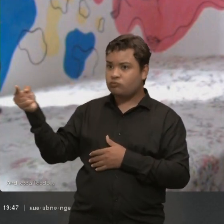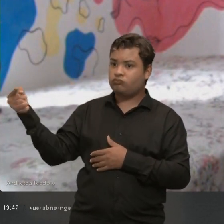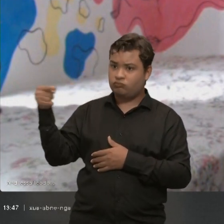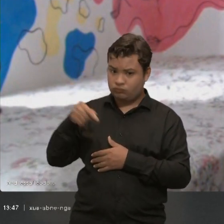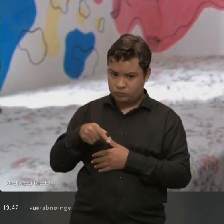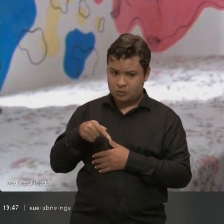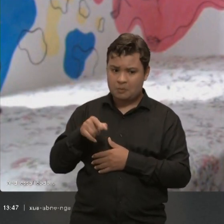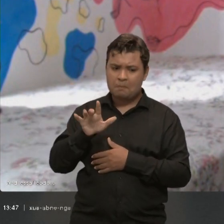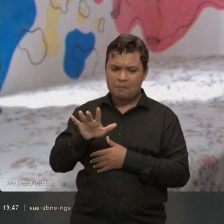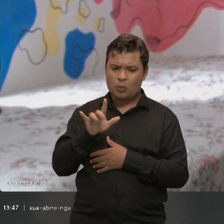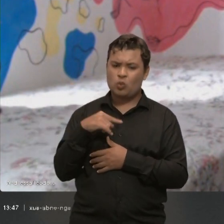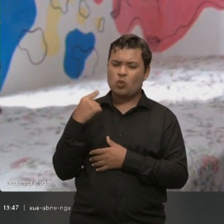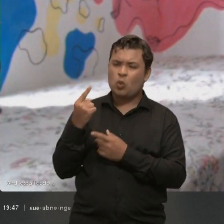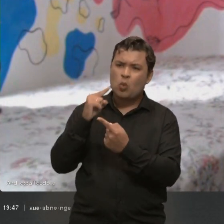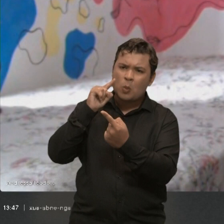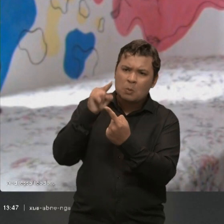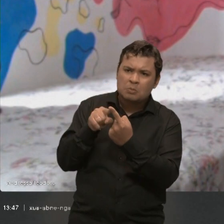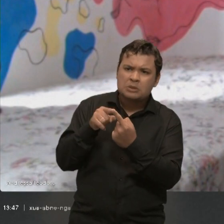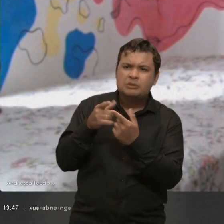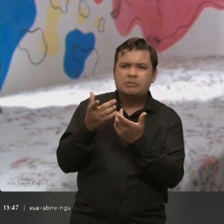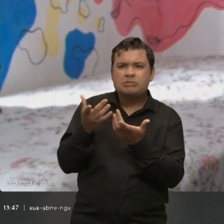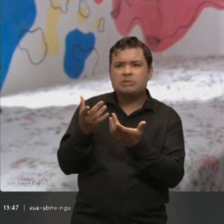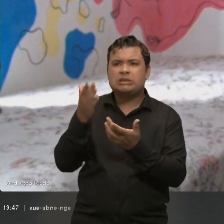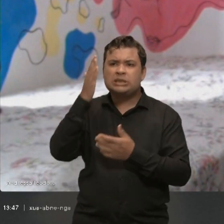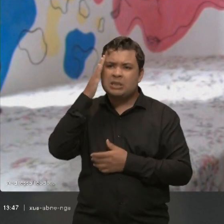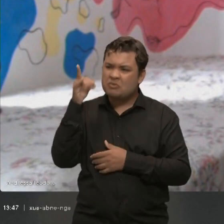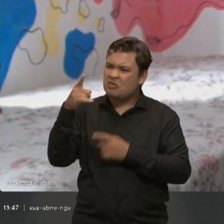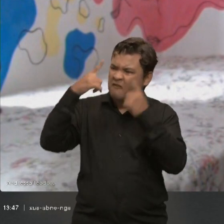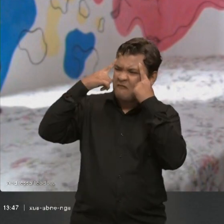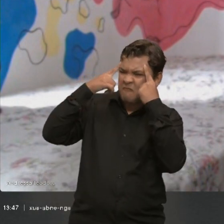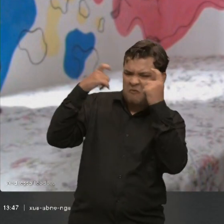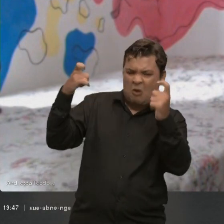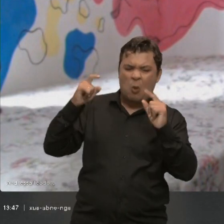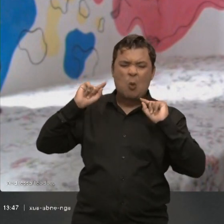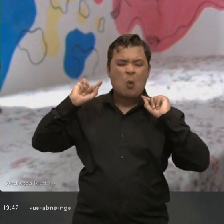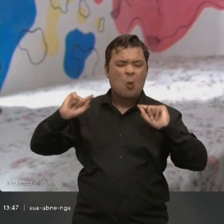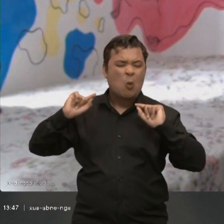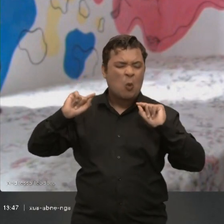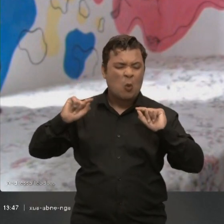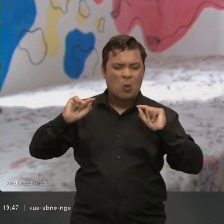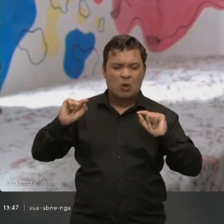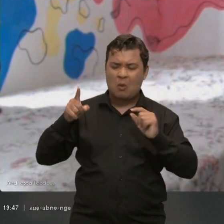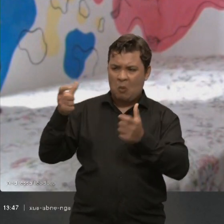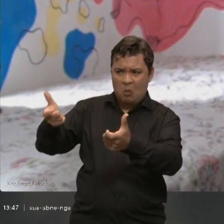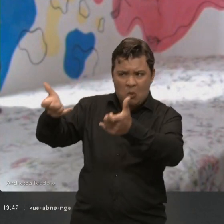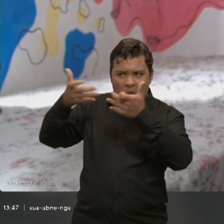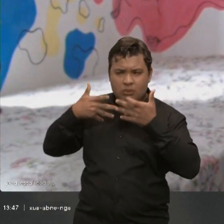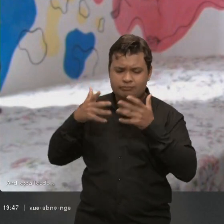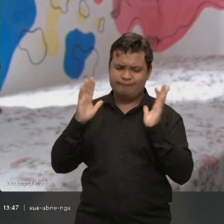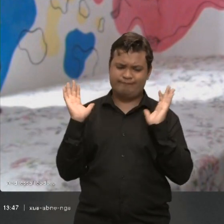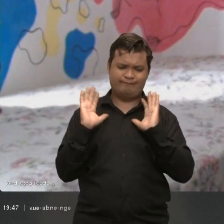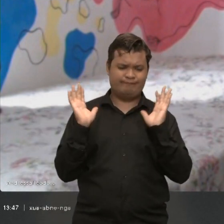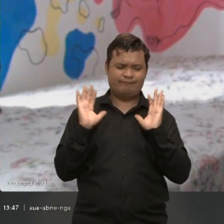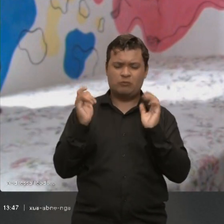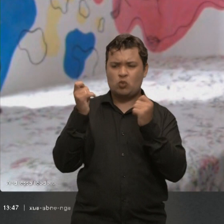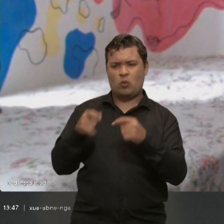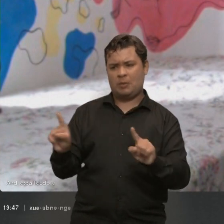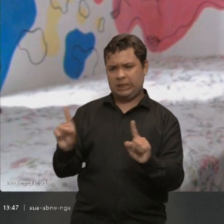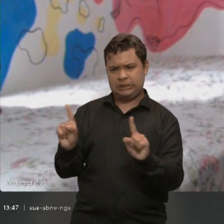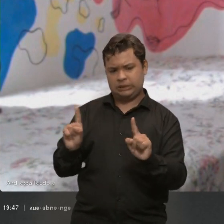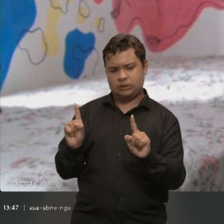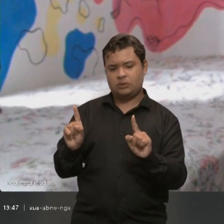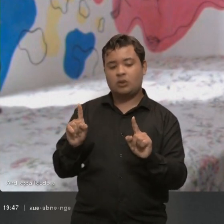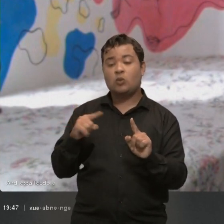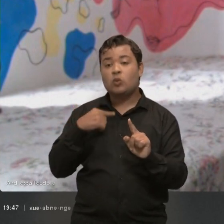aqui interessados em saber qual foi a violência que você cometeu ou que você nos conte. Nós queremos conversar